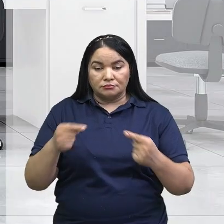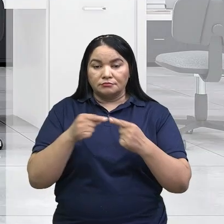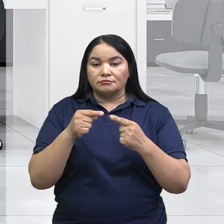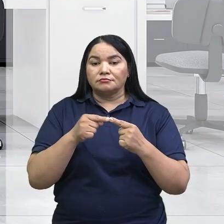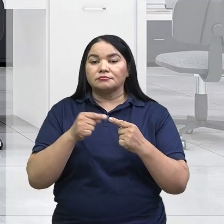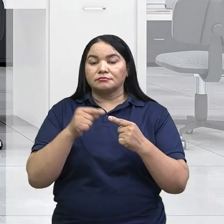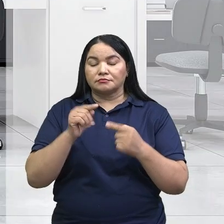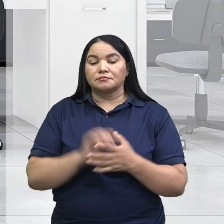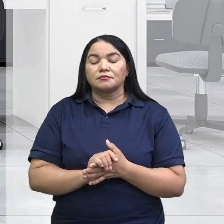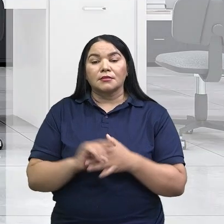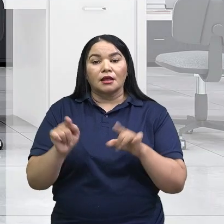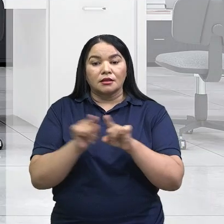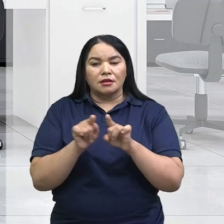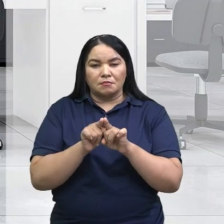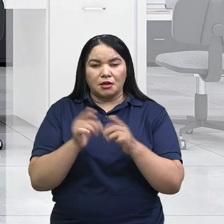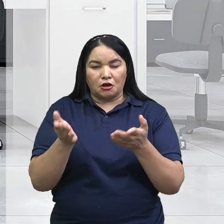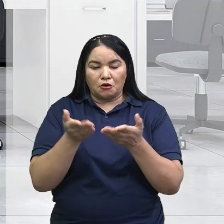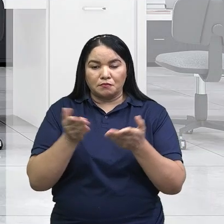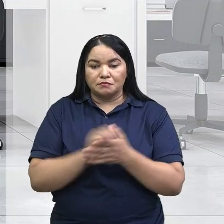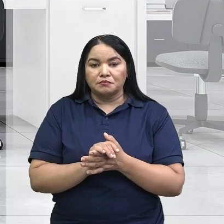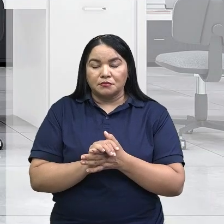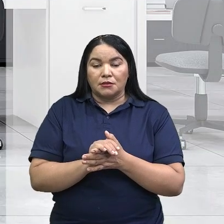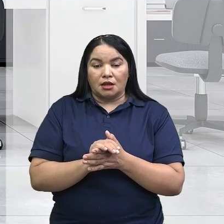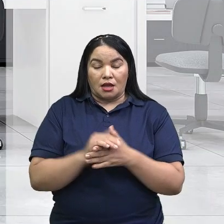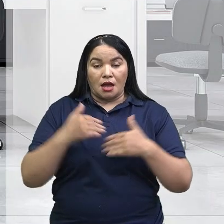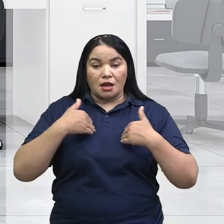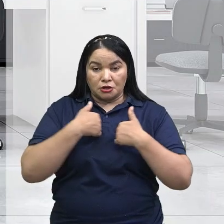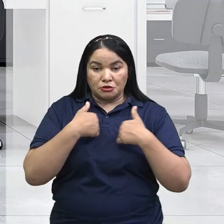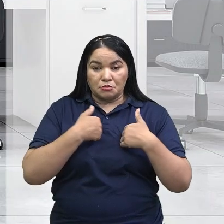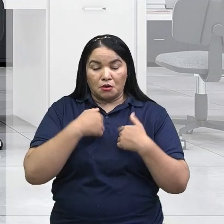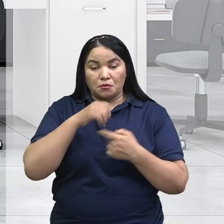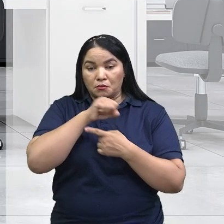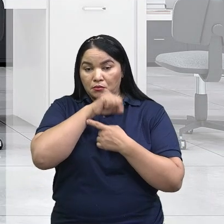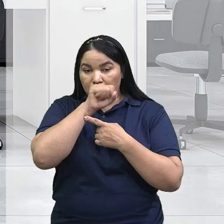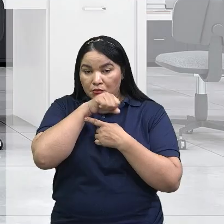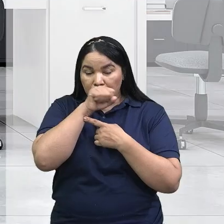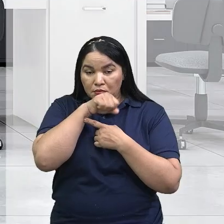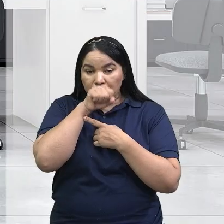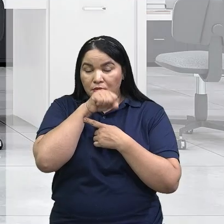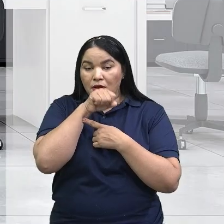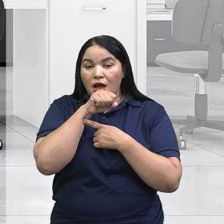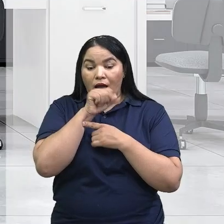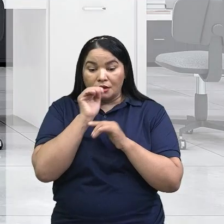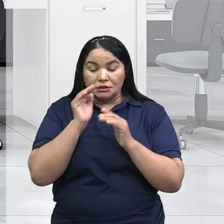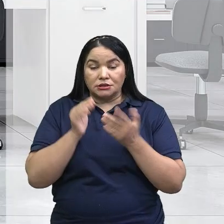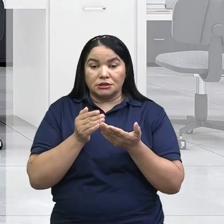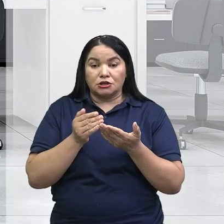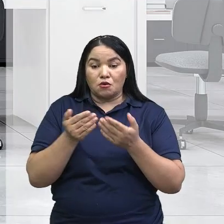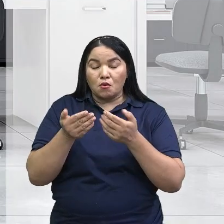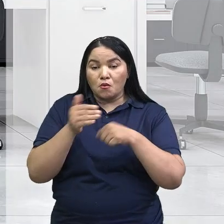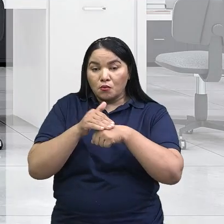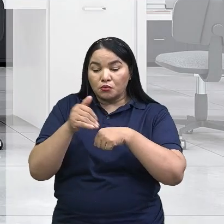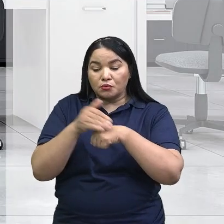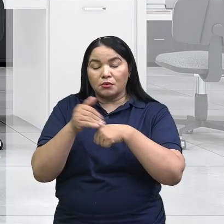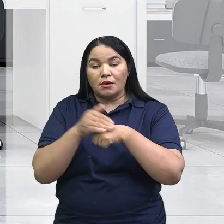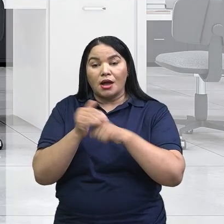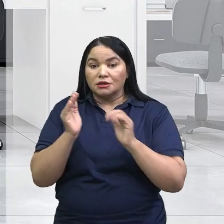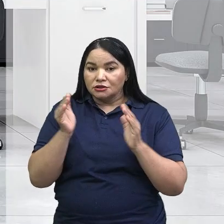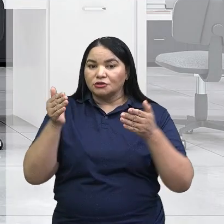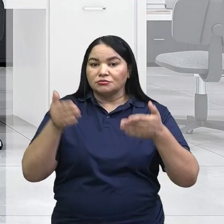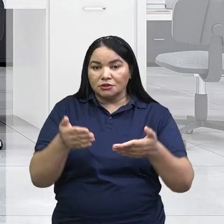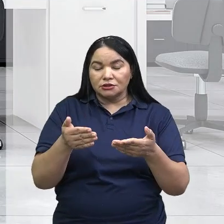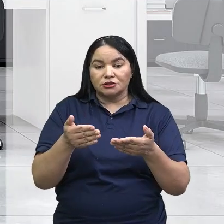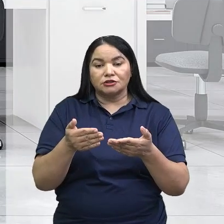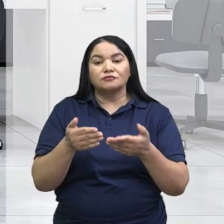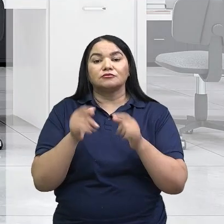acontecer? Esse porco, né, esse suíno, ele vai ser criado especificamente para essa técnica. Ele já vai ser um organismo